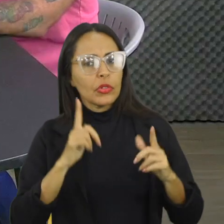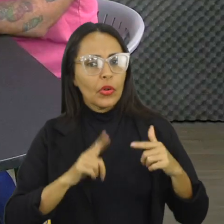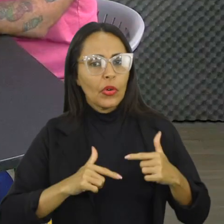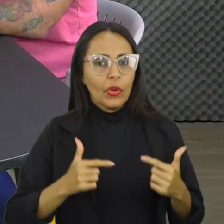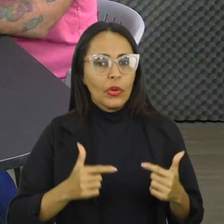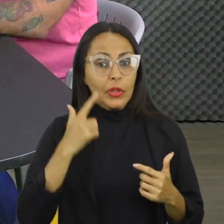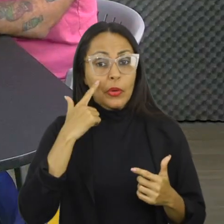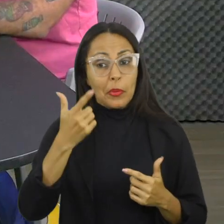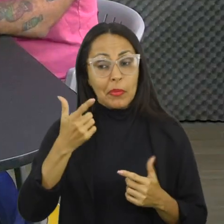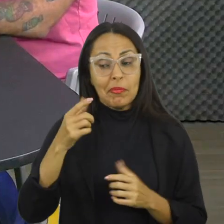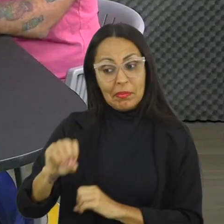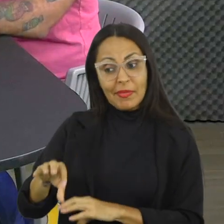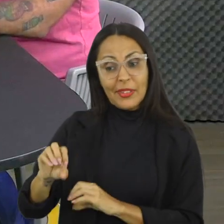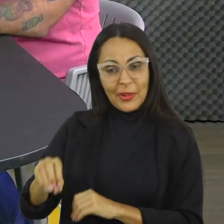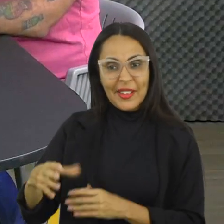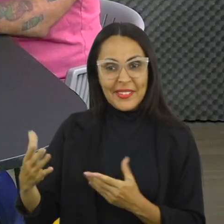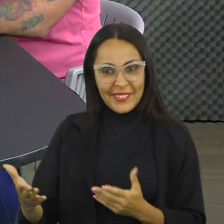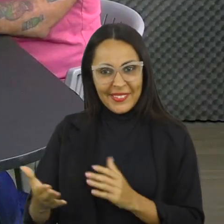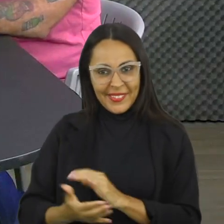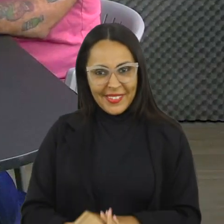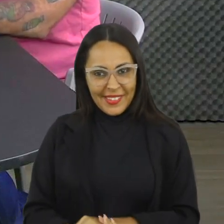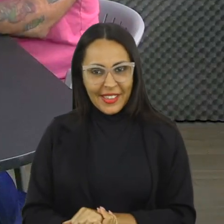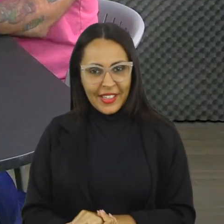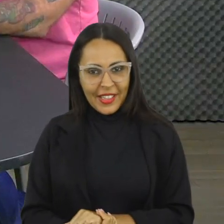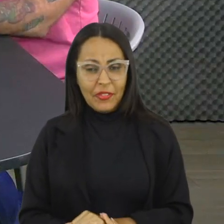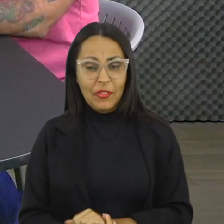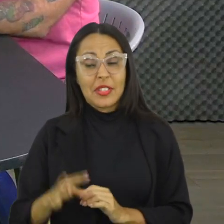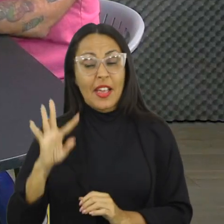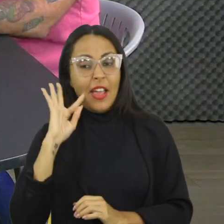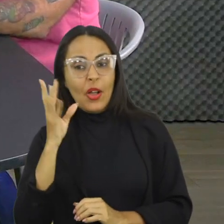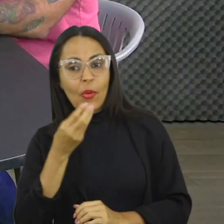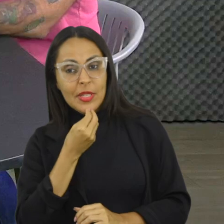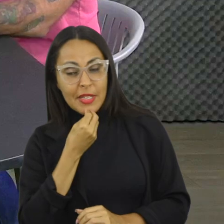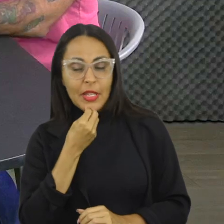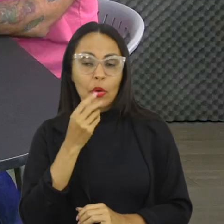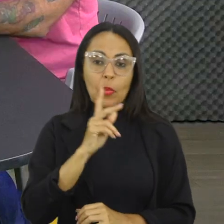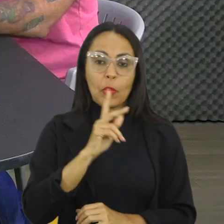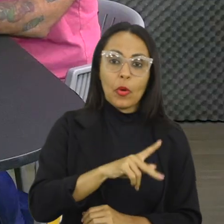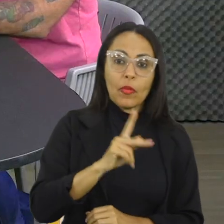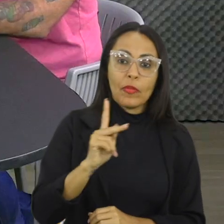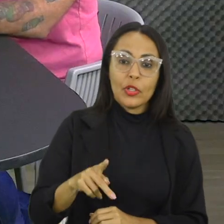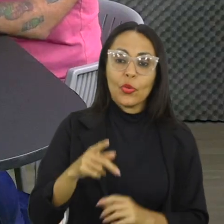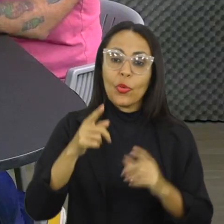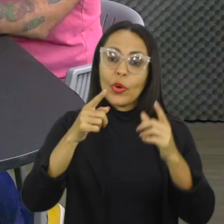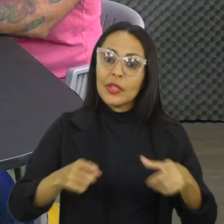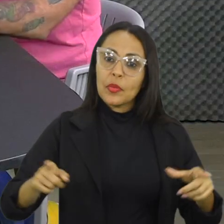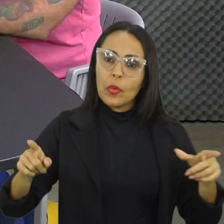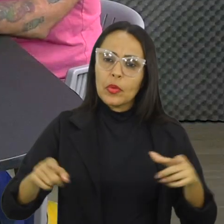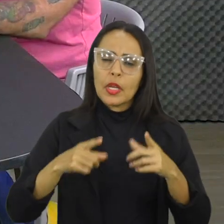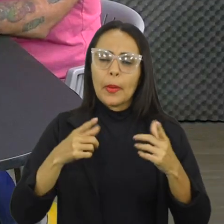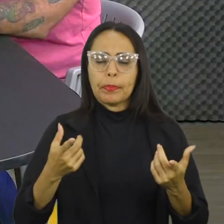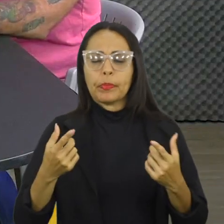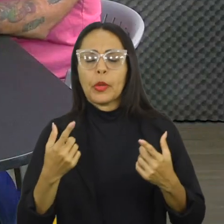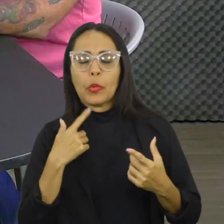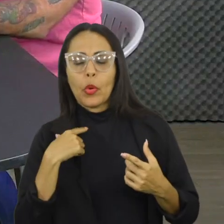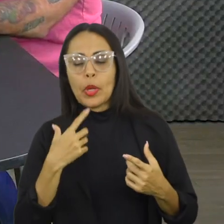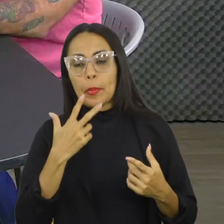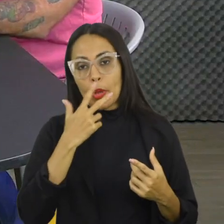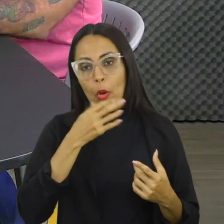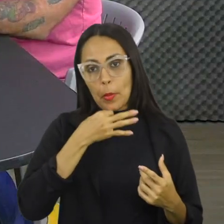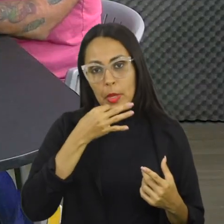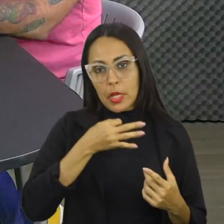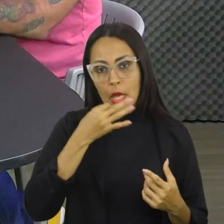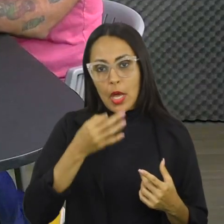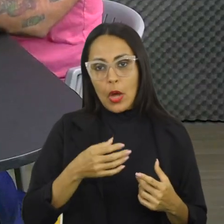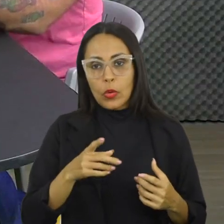como educadora. Como foi essa coisa de você se reconhecer como professora de música? Porque eu acho que também a música tem uma coisa